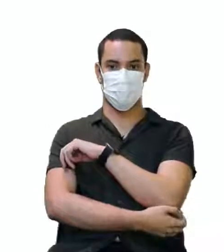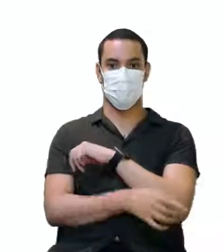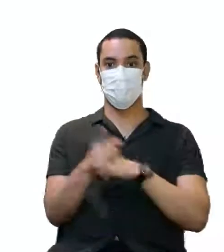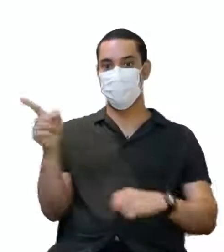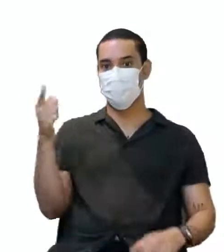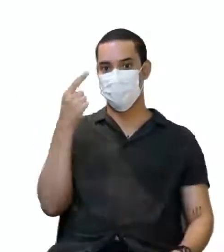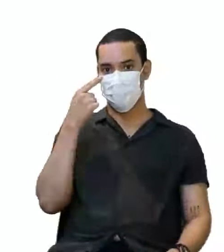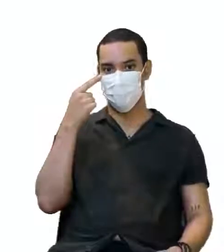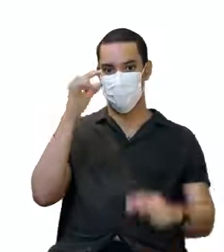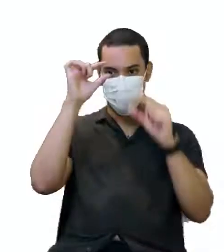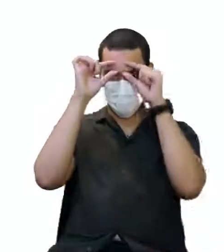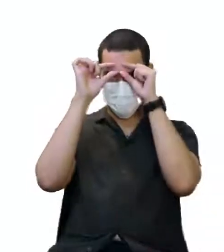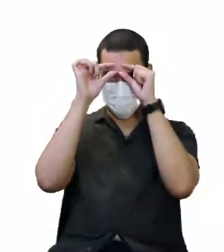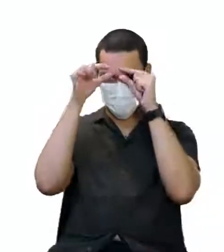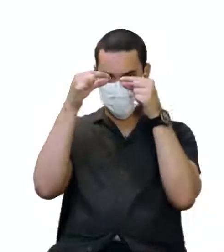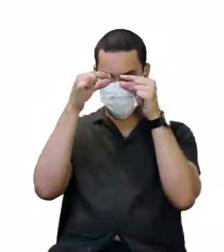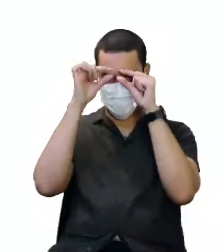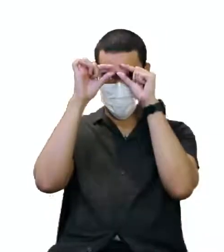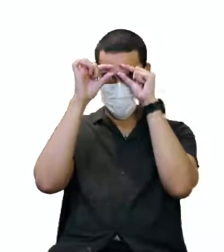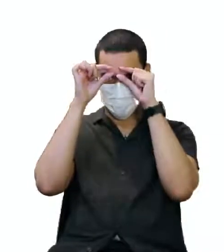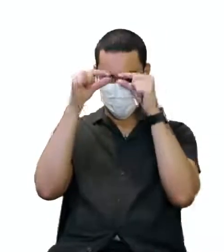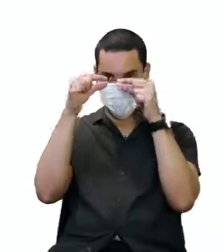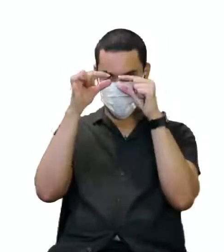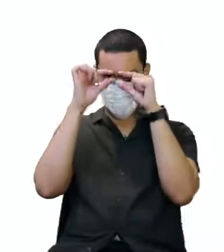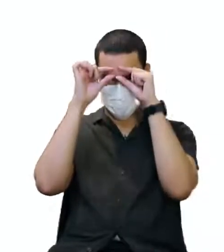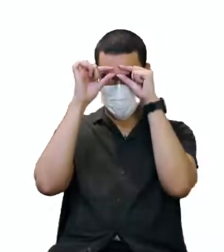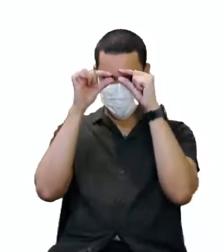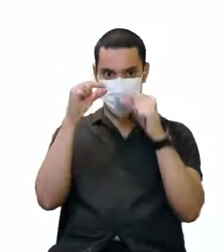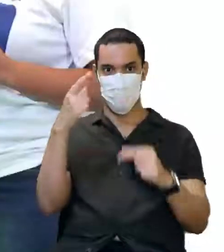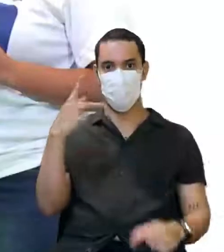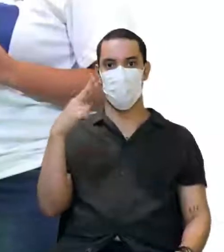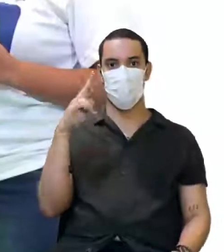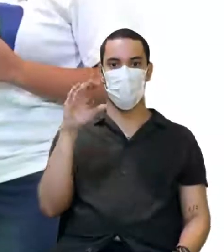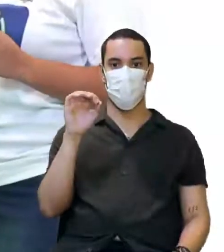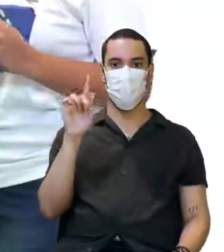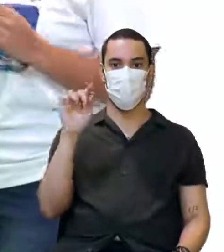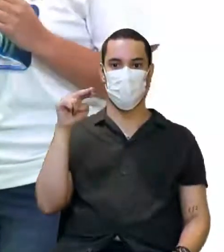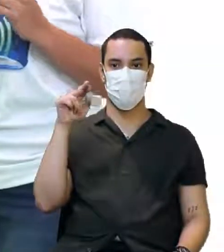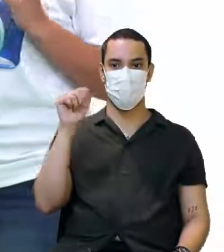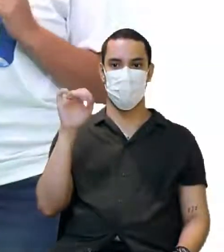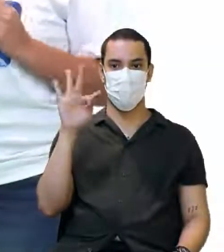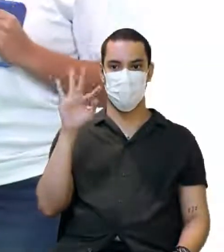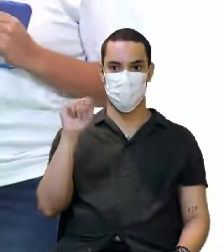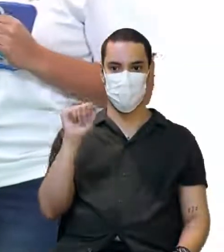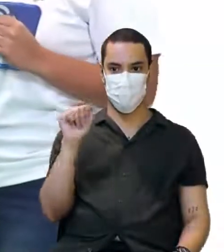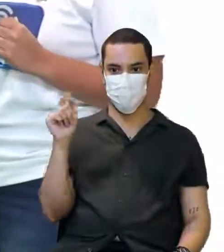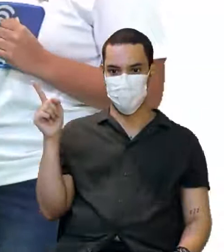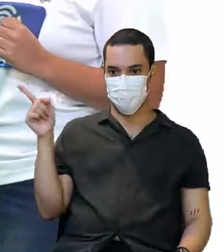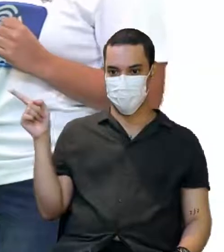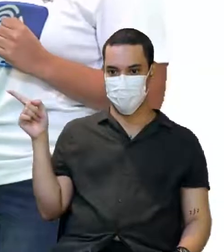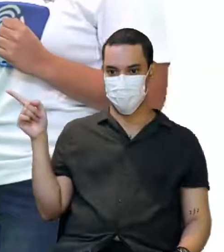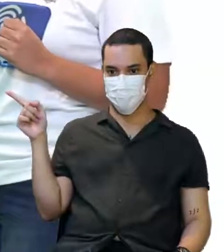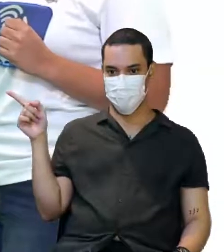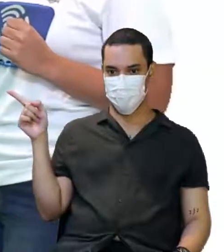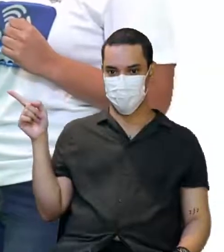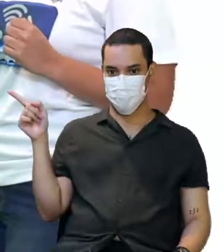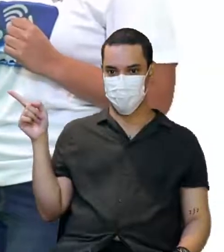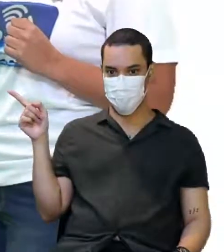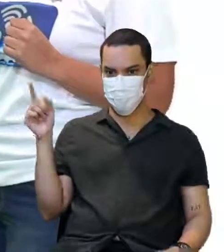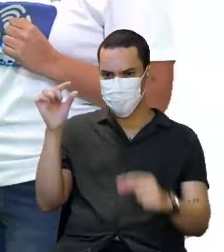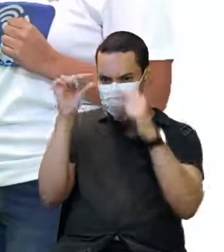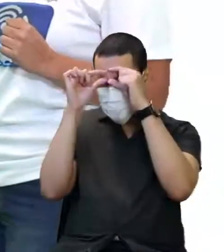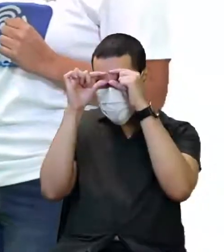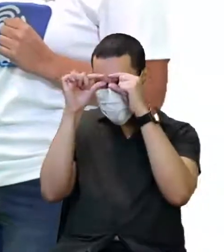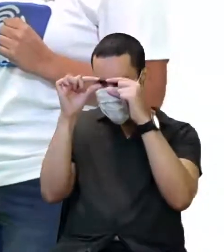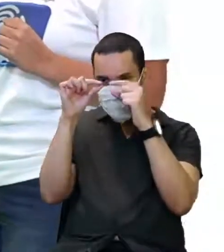tá vendo? A protuberância? É, prognata, né? Que a gente chamou. Exatamente. Olha aqui como era bem saliente.